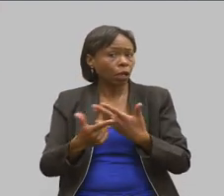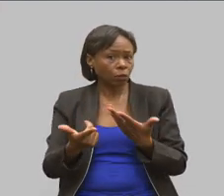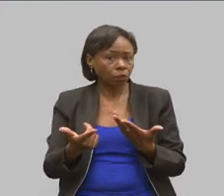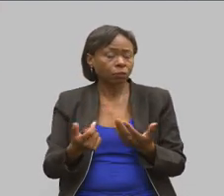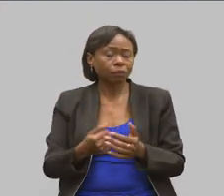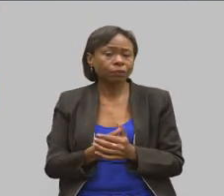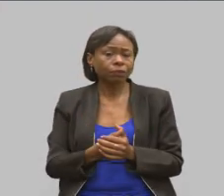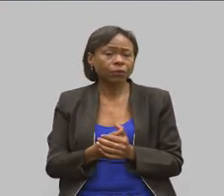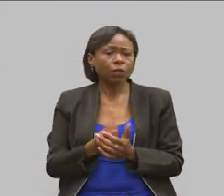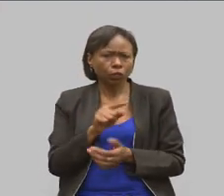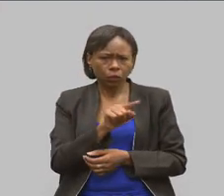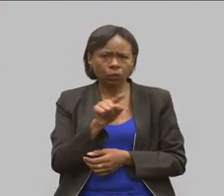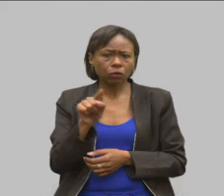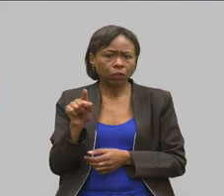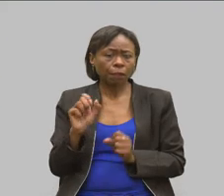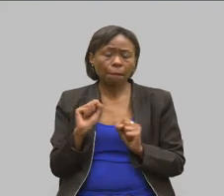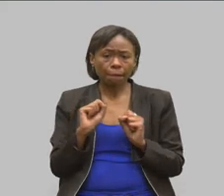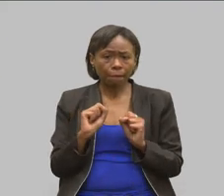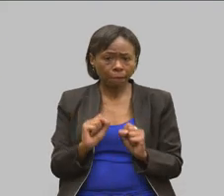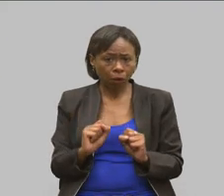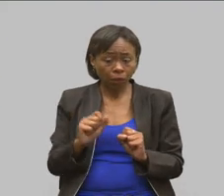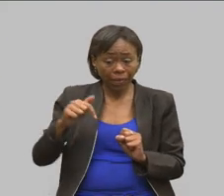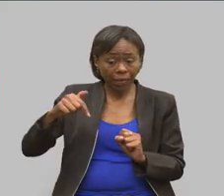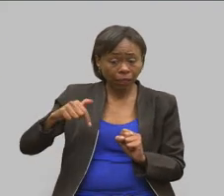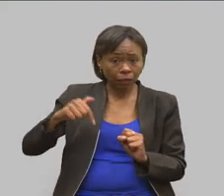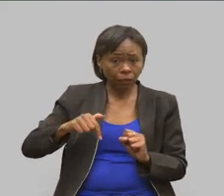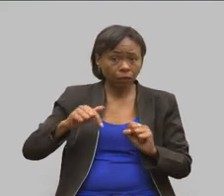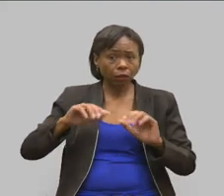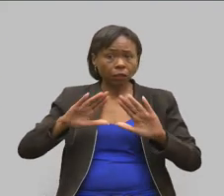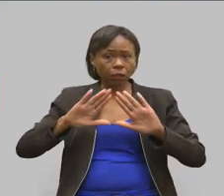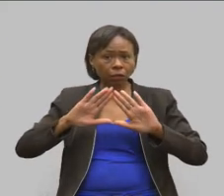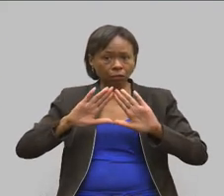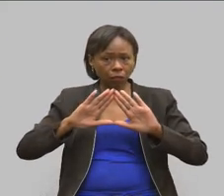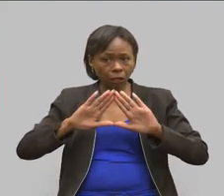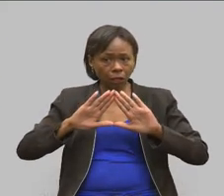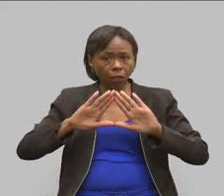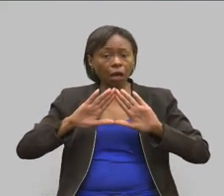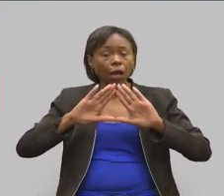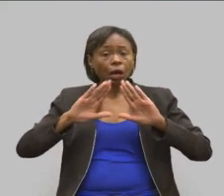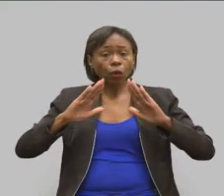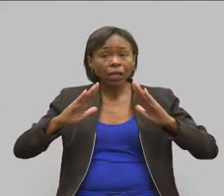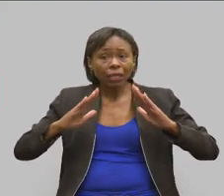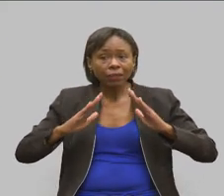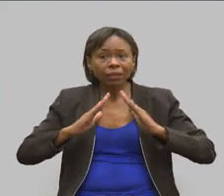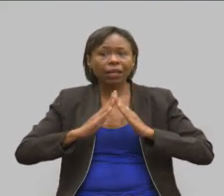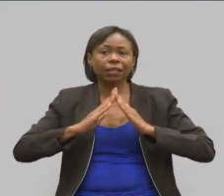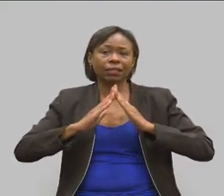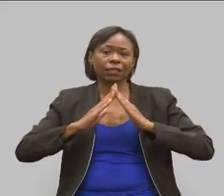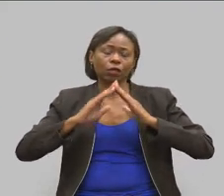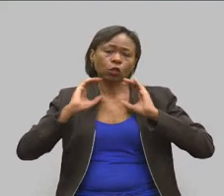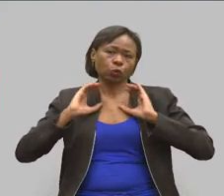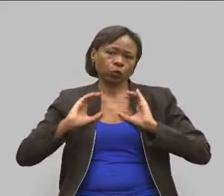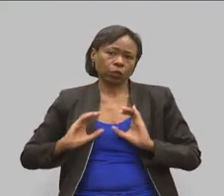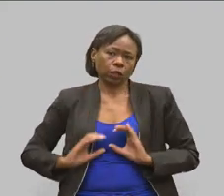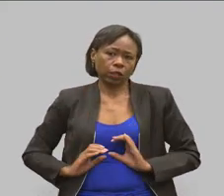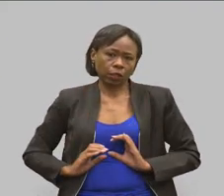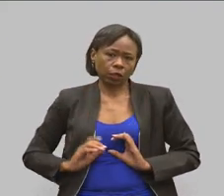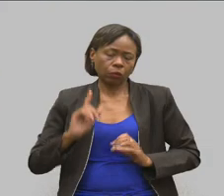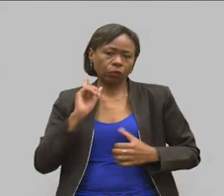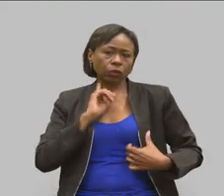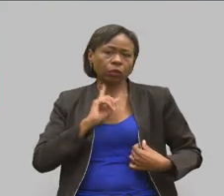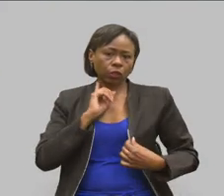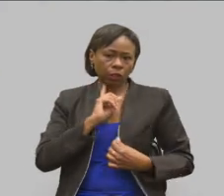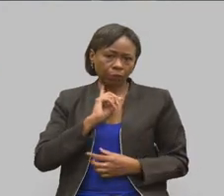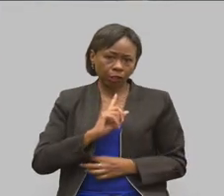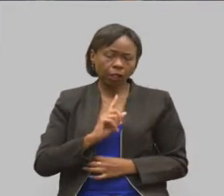fazer desta casa da Assembleia Legislativa A Casa do Cidadão Mineiro e mineira e essa